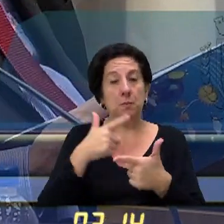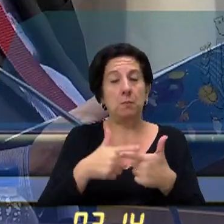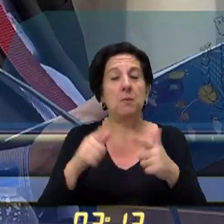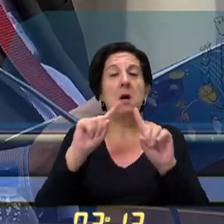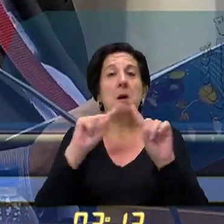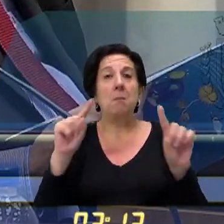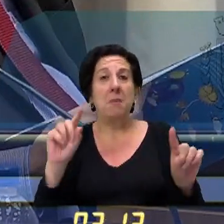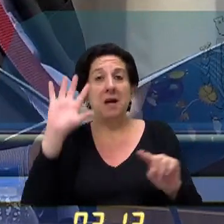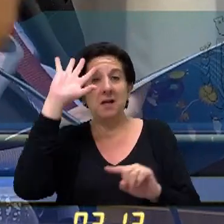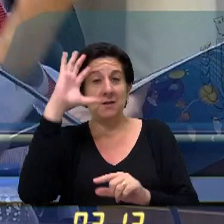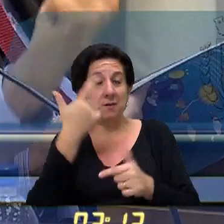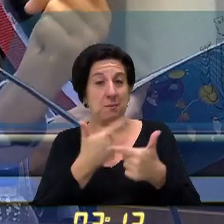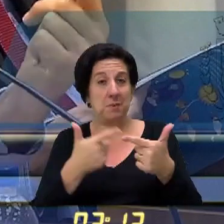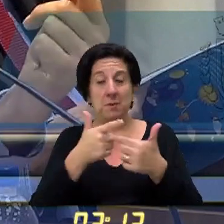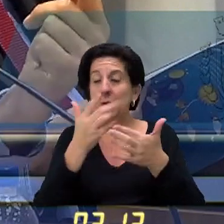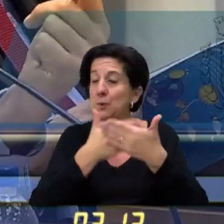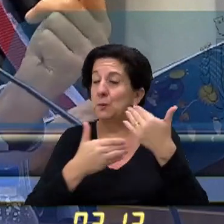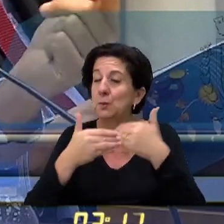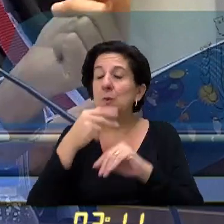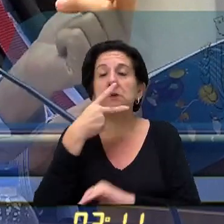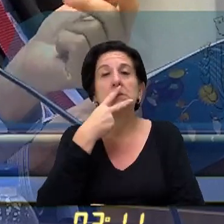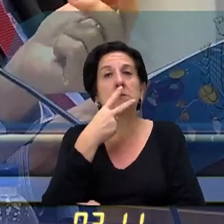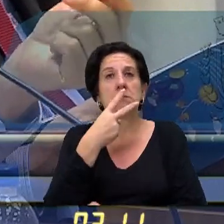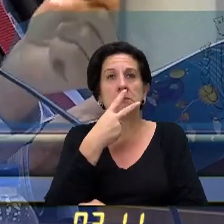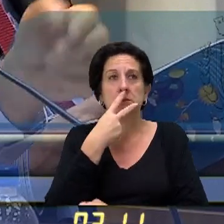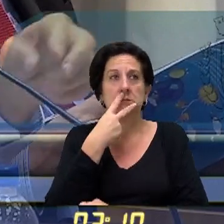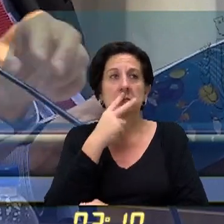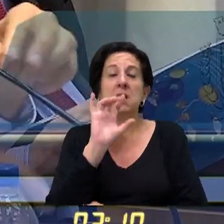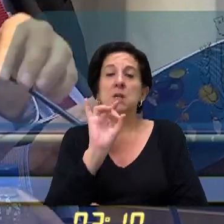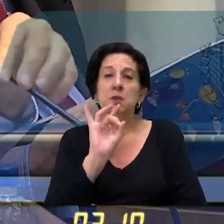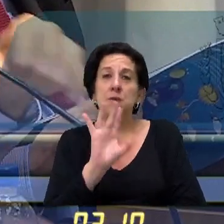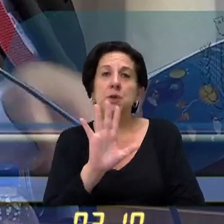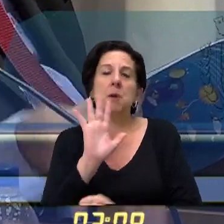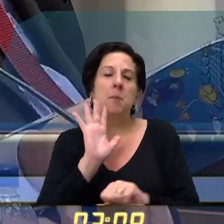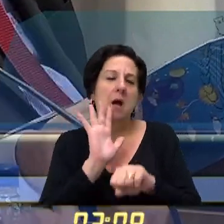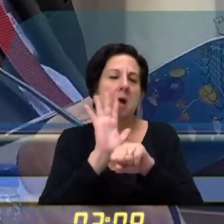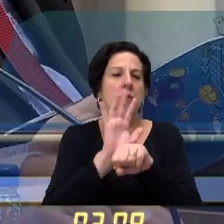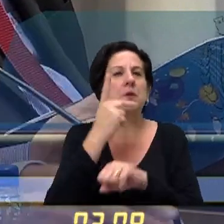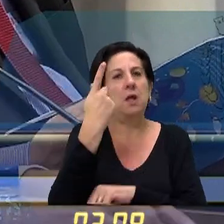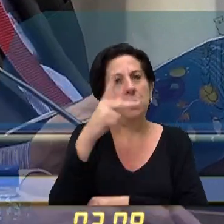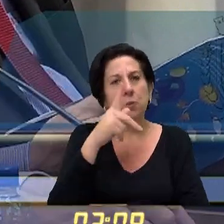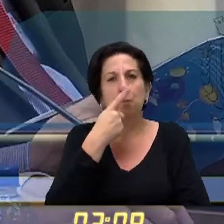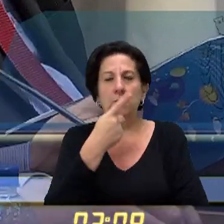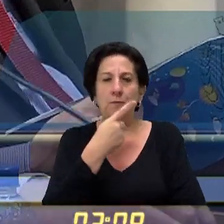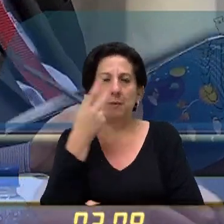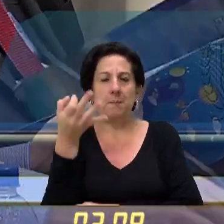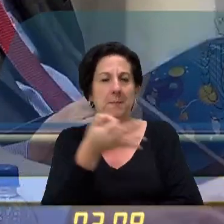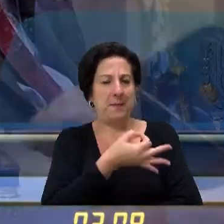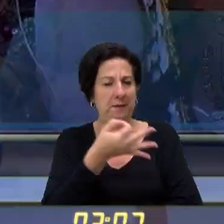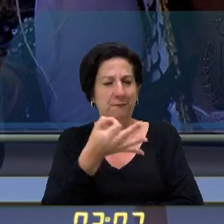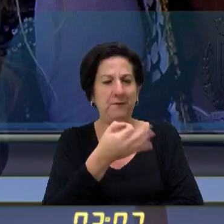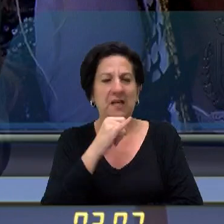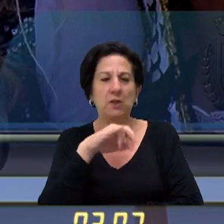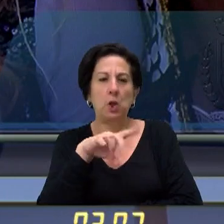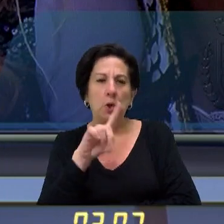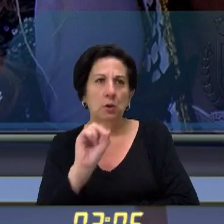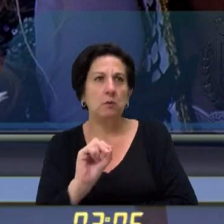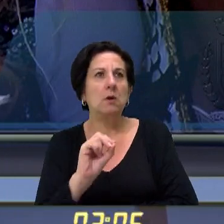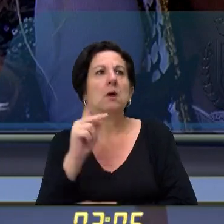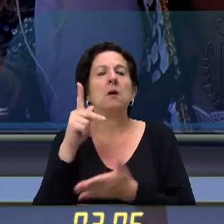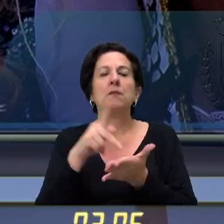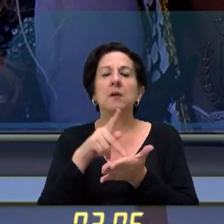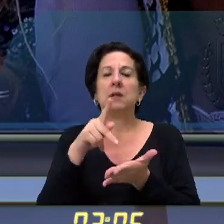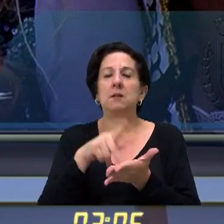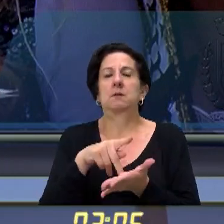atinge, resolve o problema em toda a nossa Santa Cruz. Só para contribuir com o seu pronunciamento, vereador. Perfeito, vereador Hildo. E, de fato,